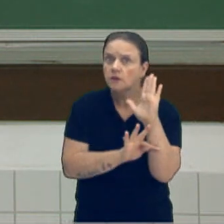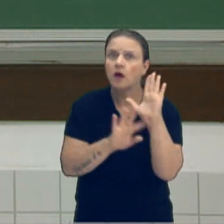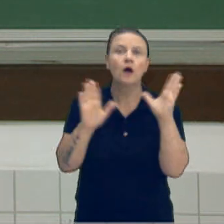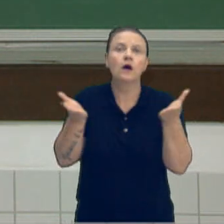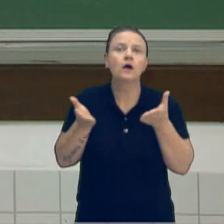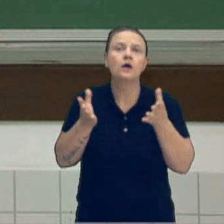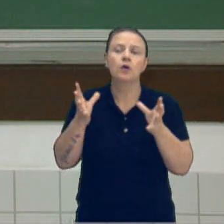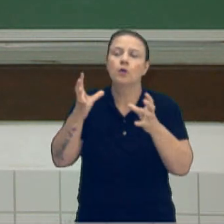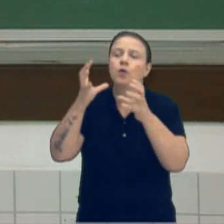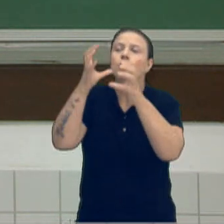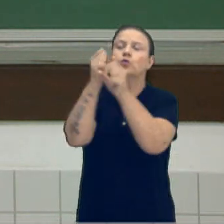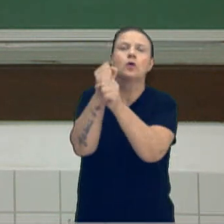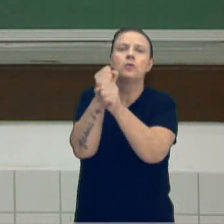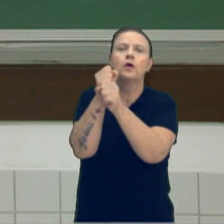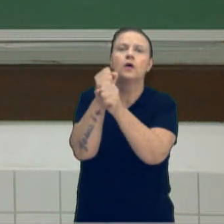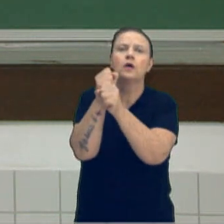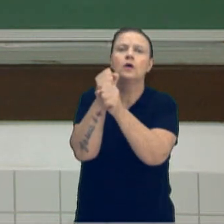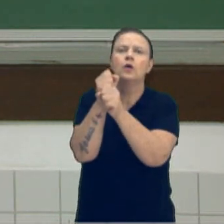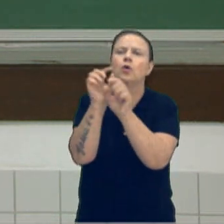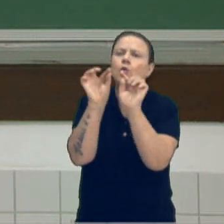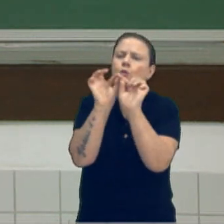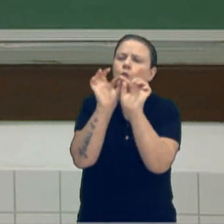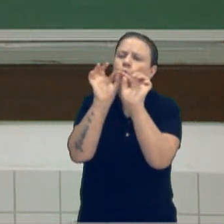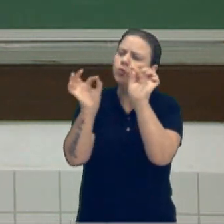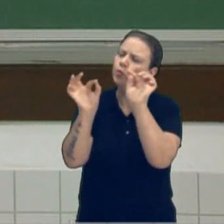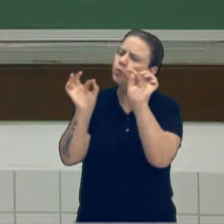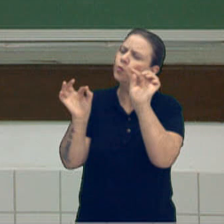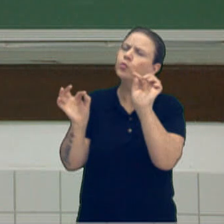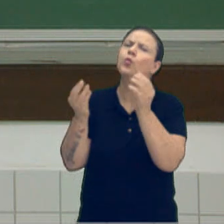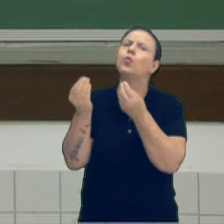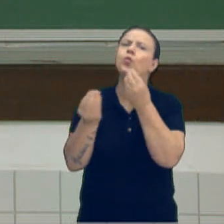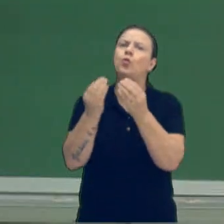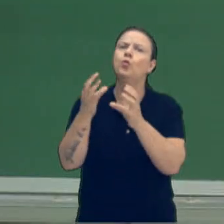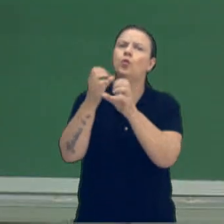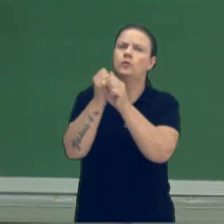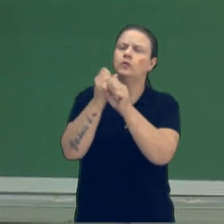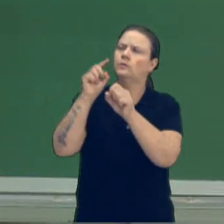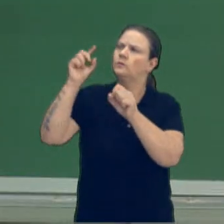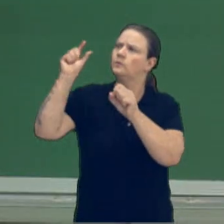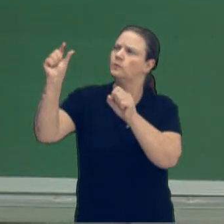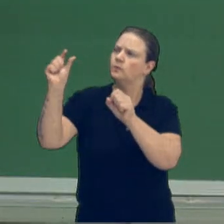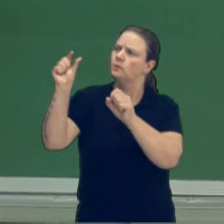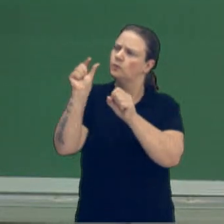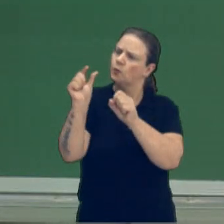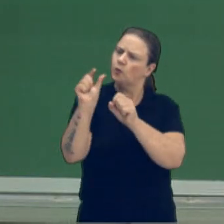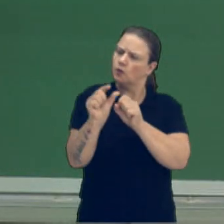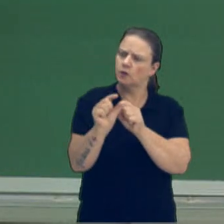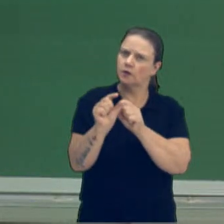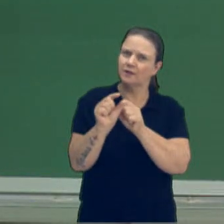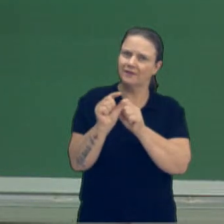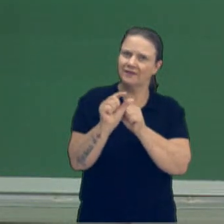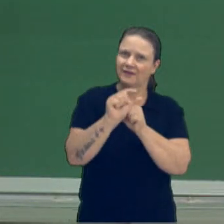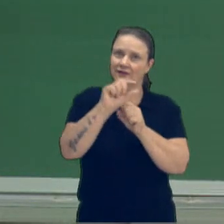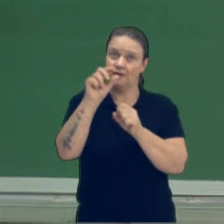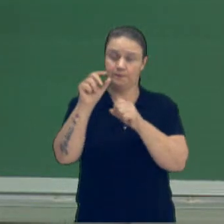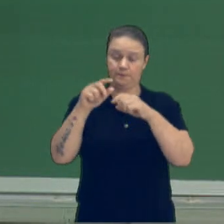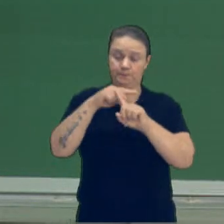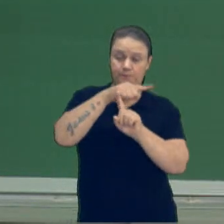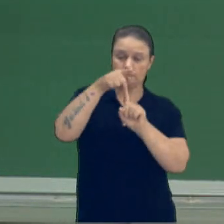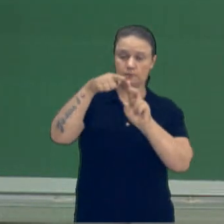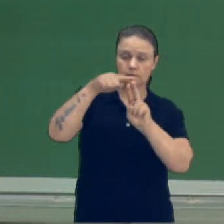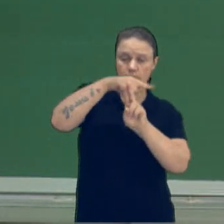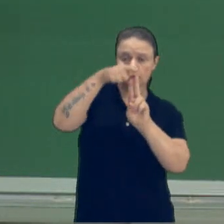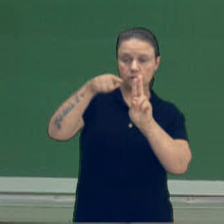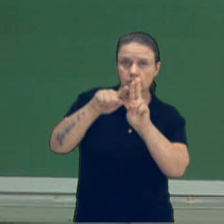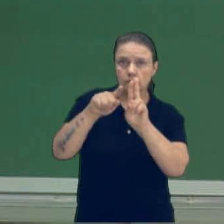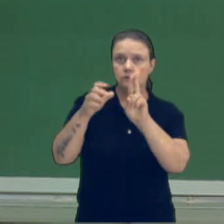somar quantos pedacinhos π/6 a gente vai caminhar. Então, aqui eu posso caminhar um pedacinho π/6. Daí, se eu subir aqui,